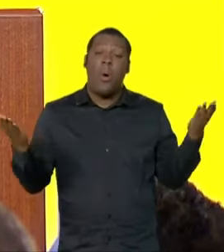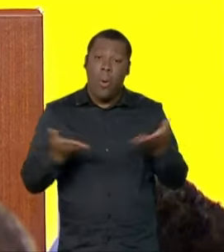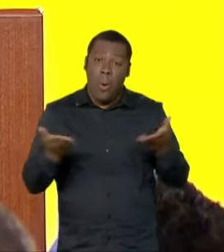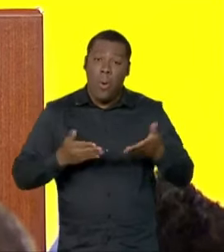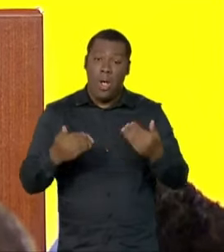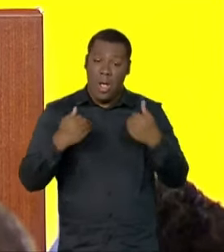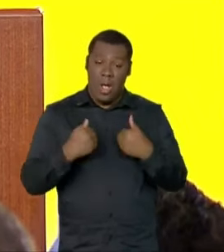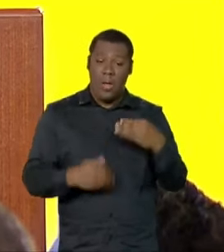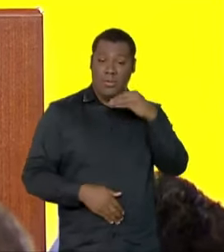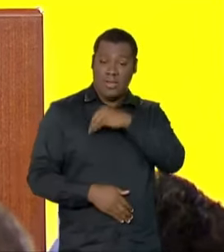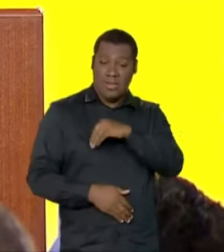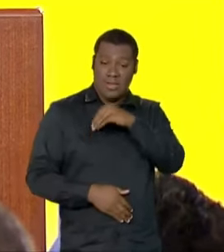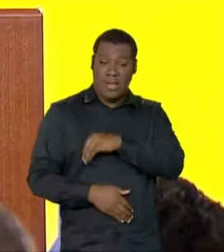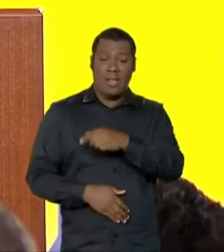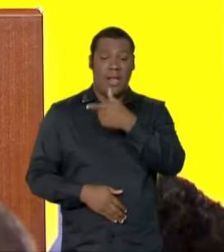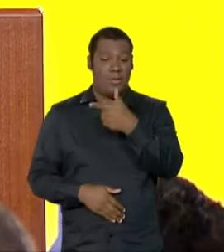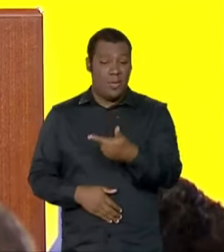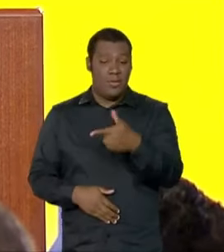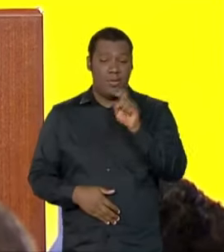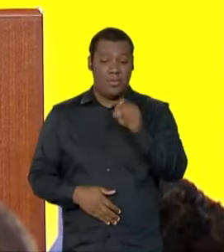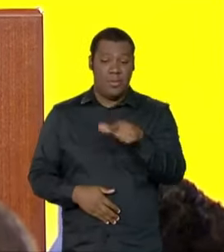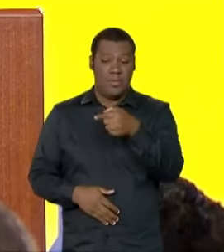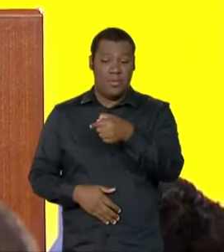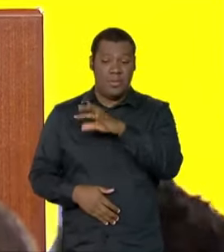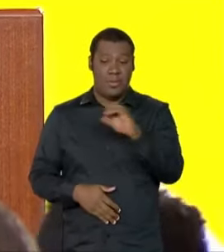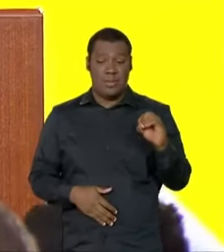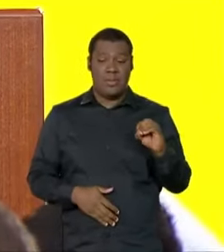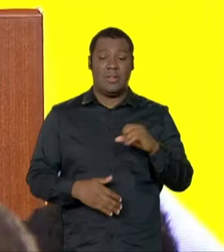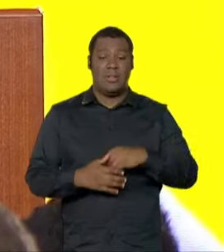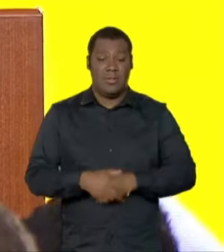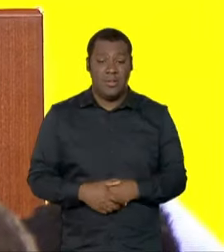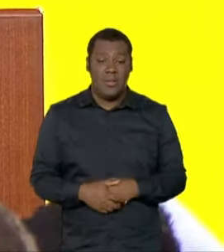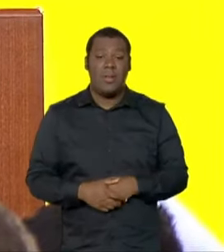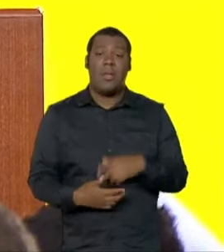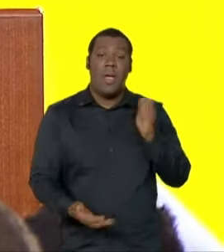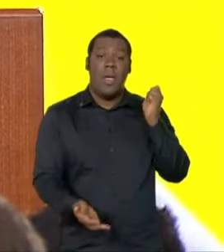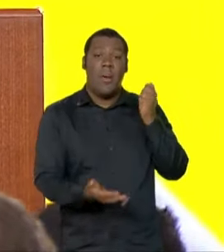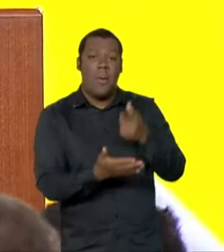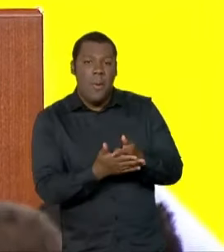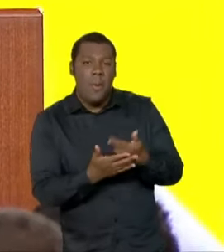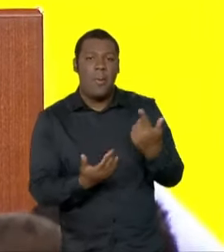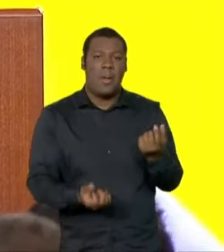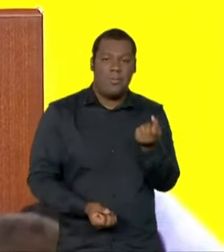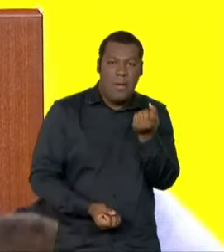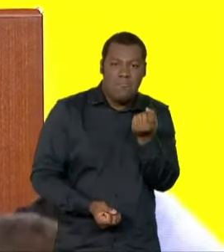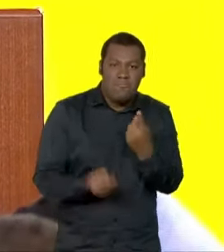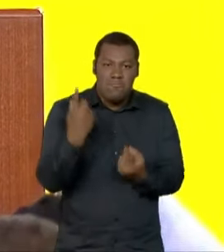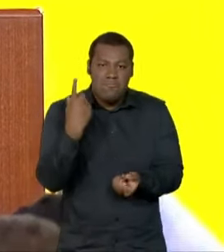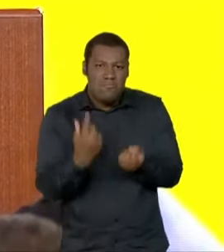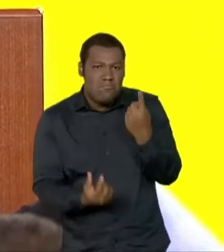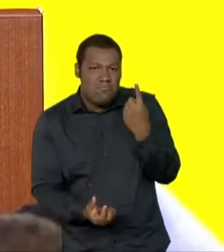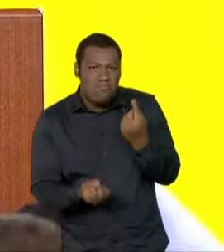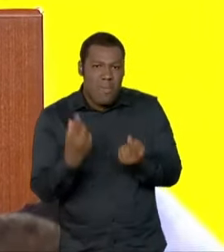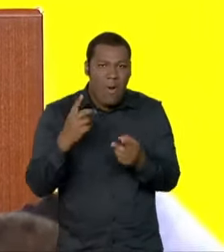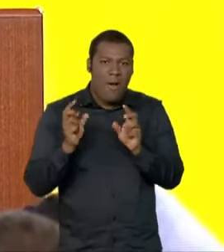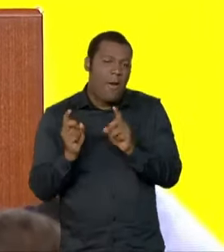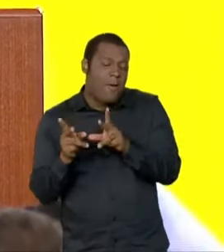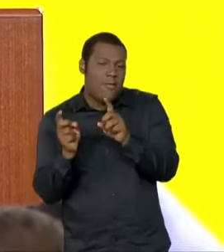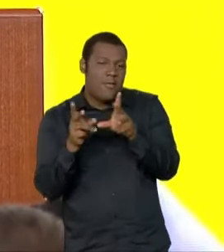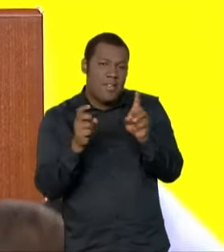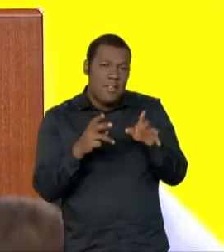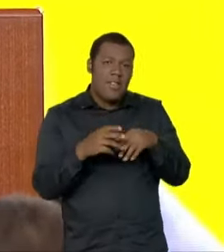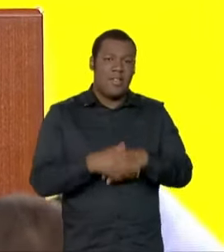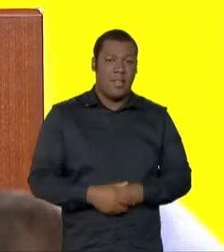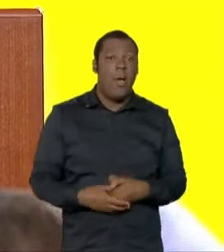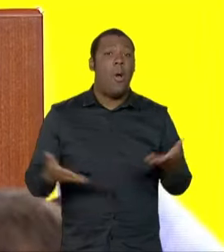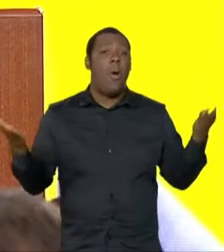2.700. E eu comecei comprando estilito, pipoca, essas coisas pequenas, né?